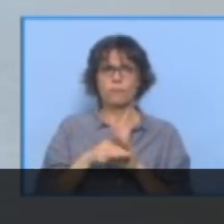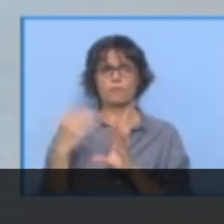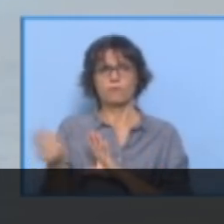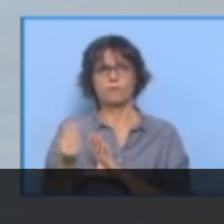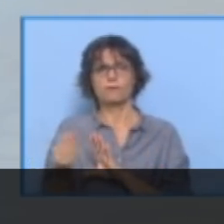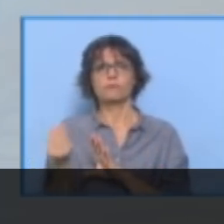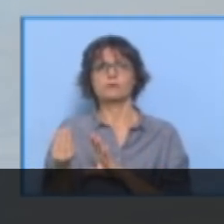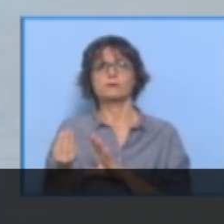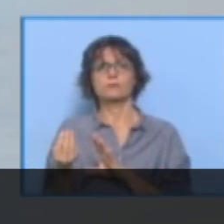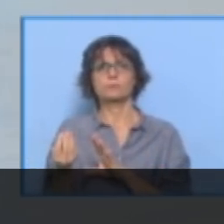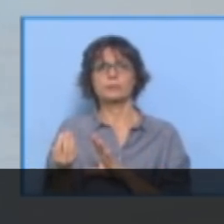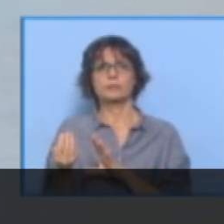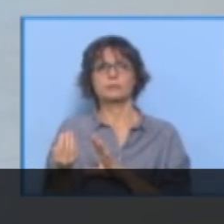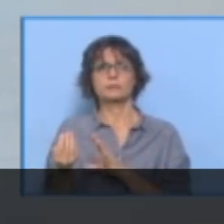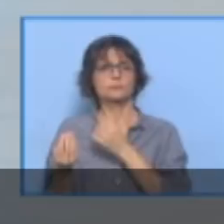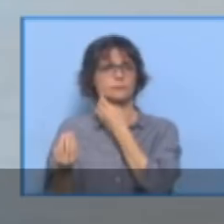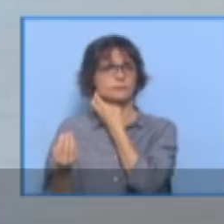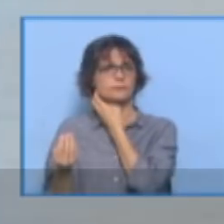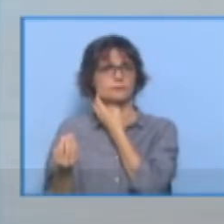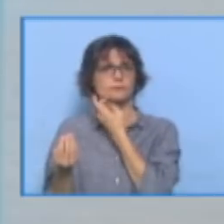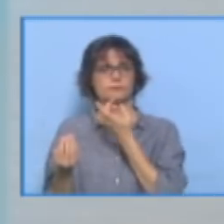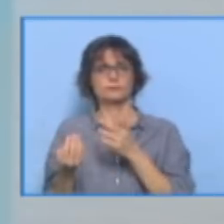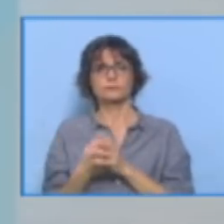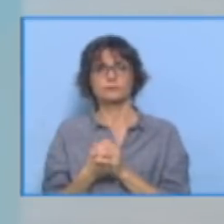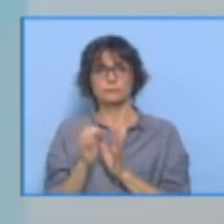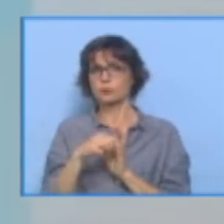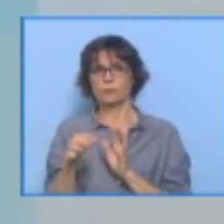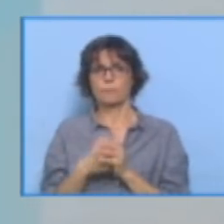também eles artistas dos diferentes concertos.